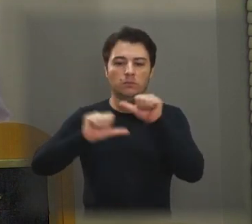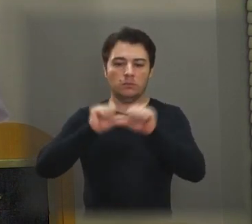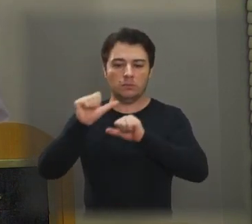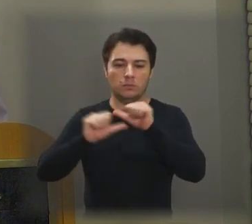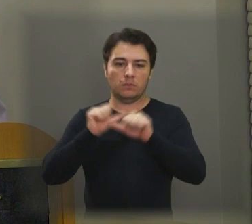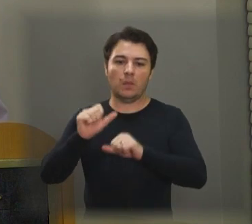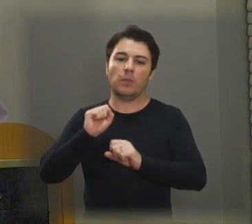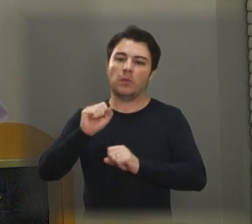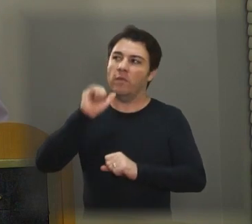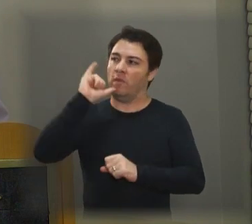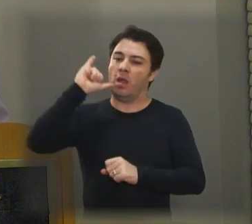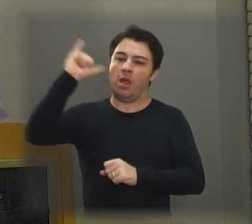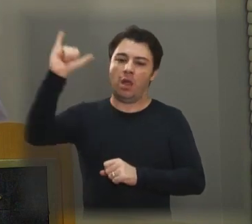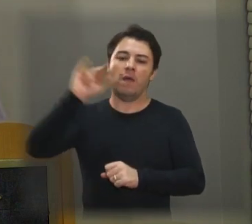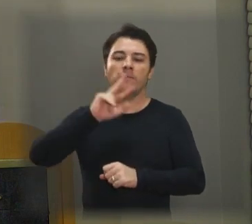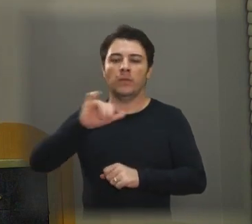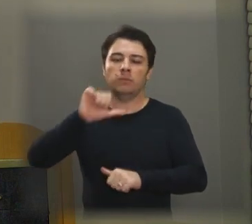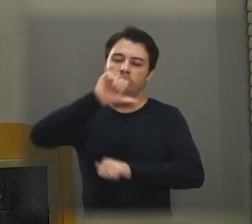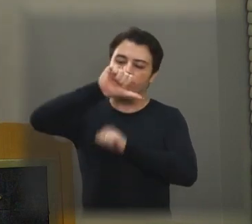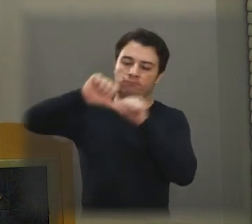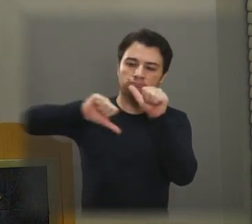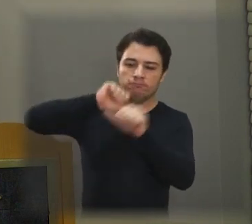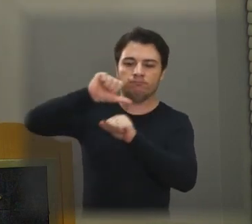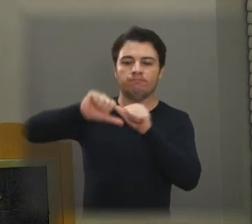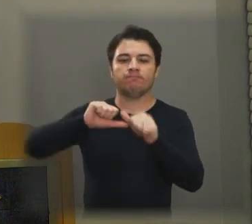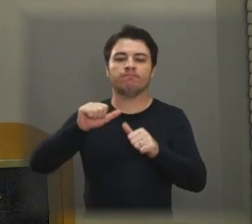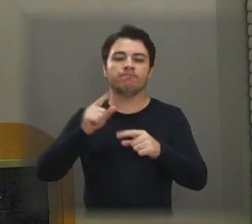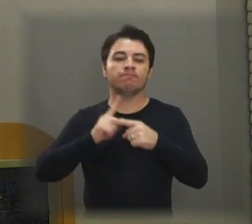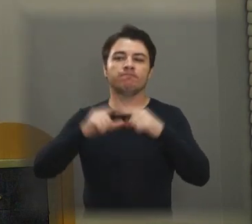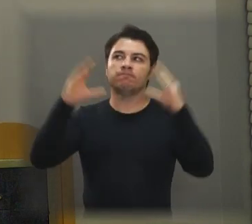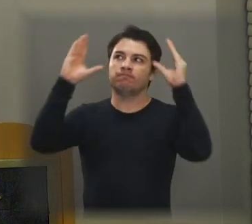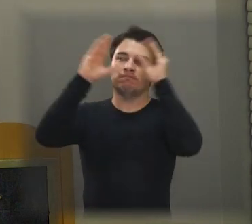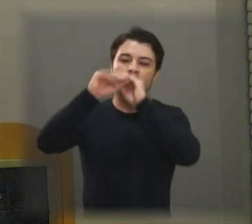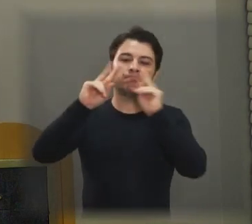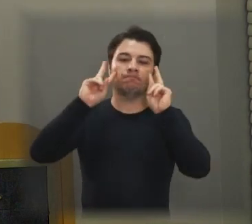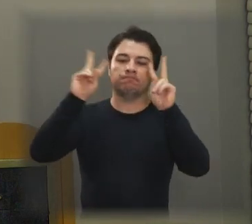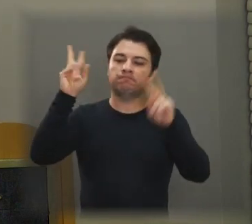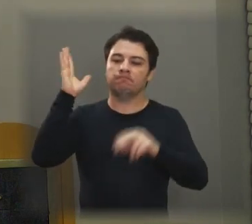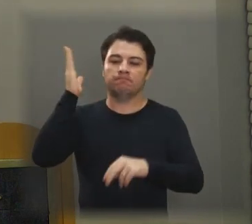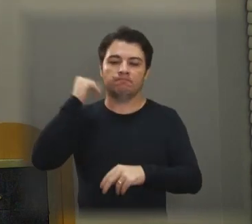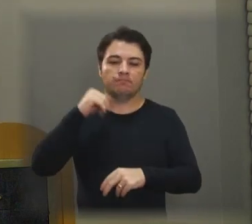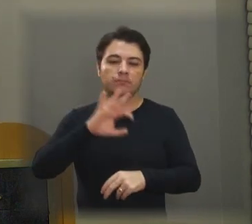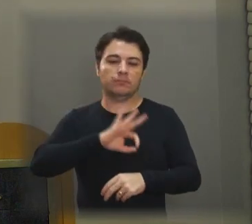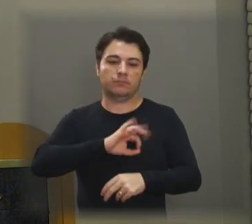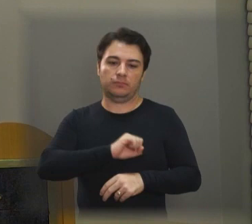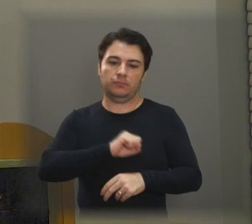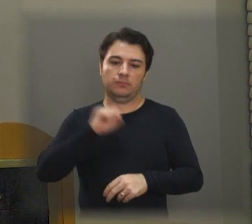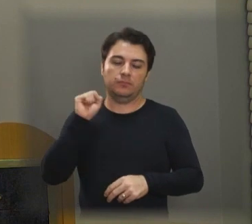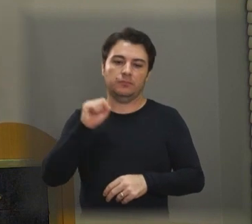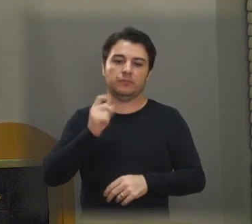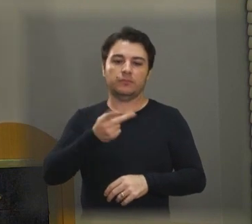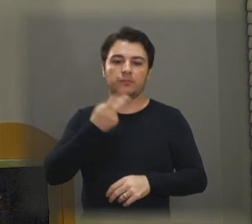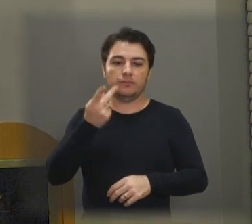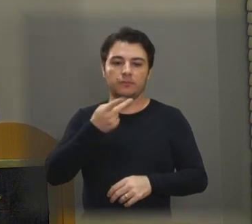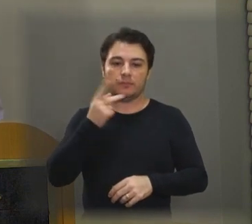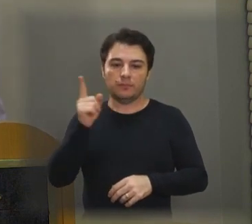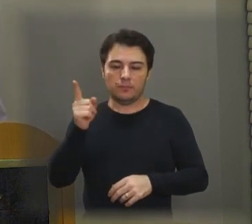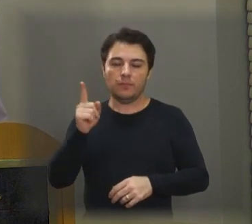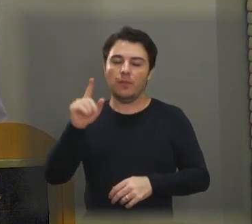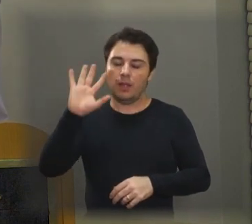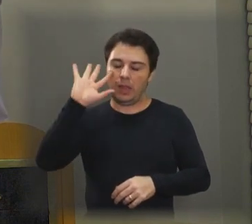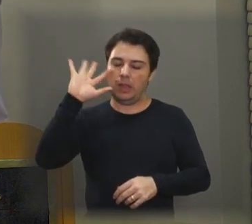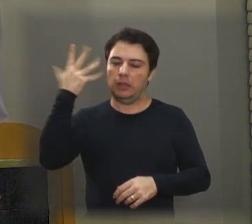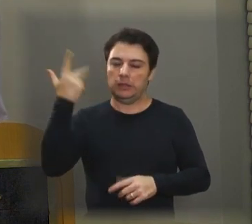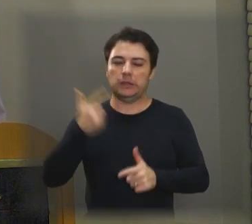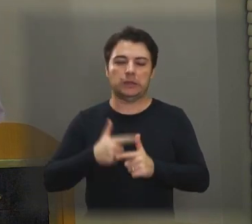lâmpada queimada no caminho acabado já trocando então a noite fica mais fácil visualizar é uma de em Santana sempre falou que fosse feita a noite resolvi é muito